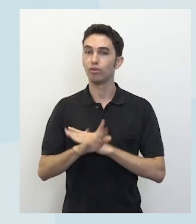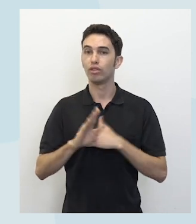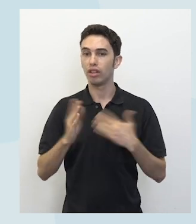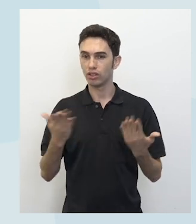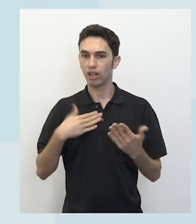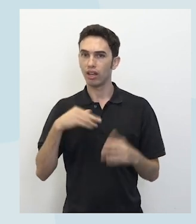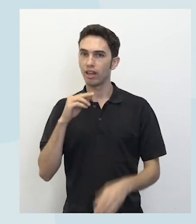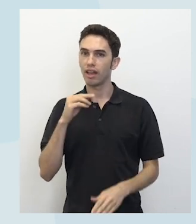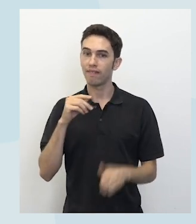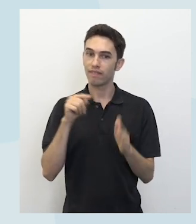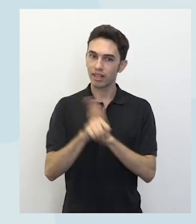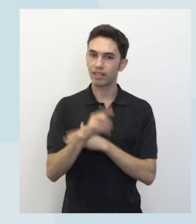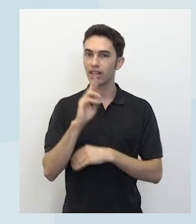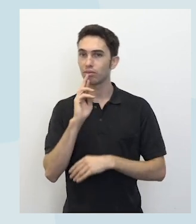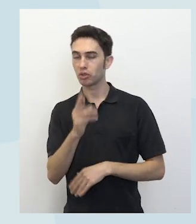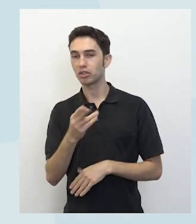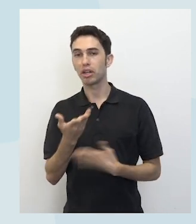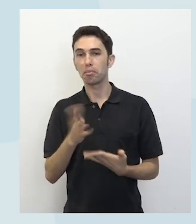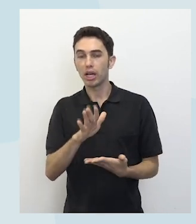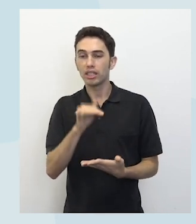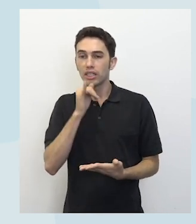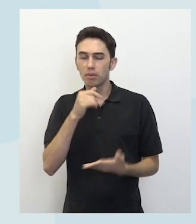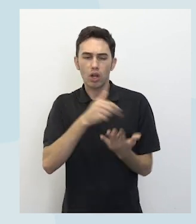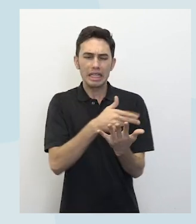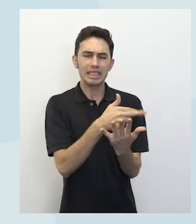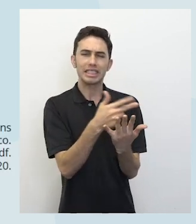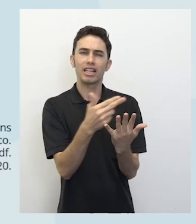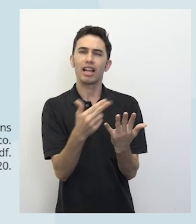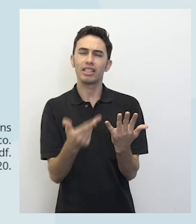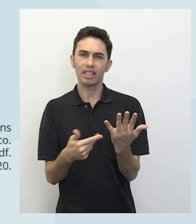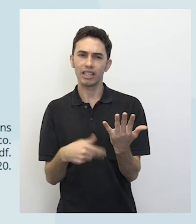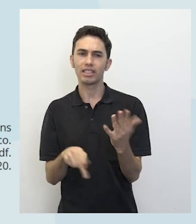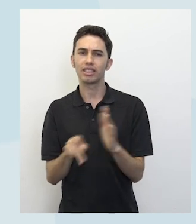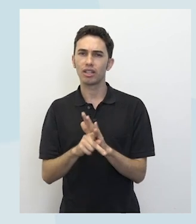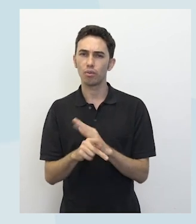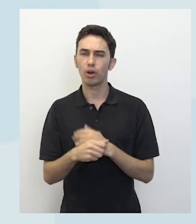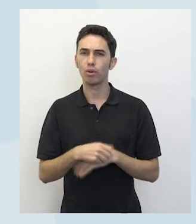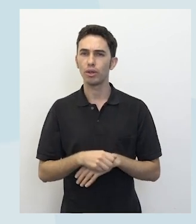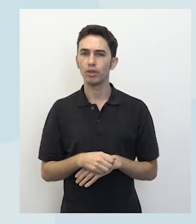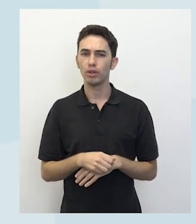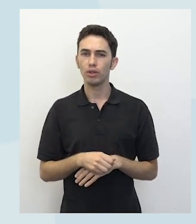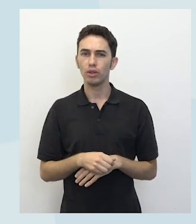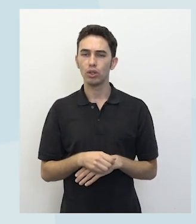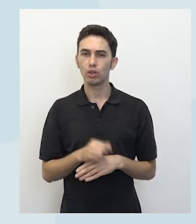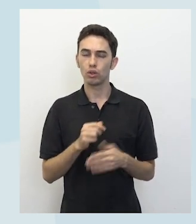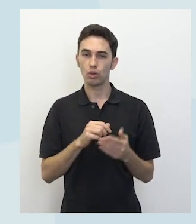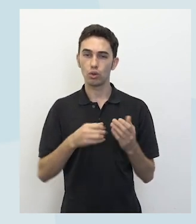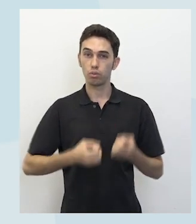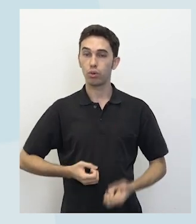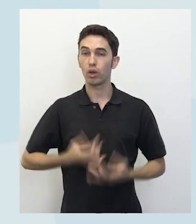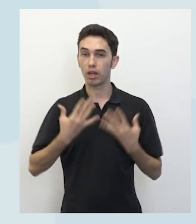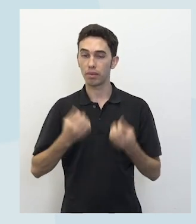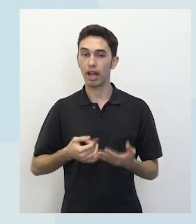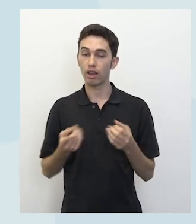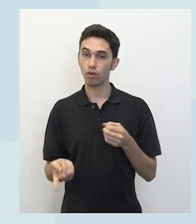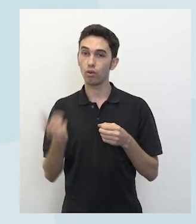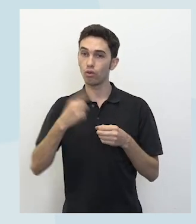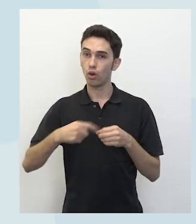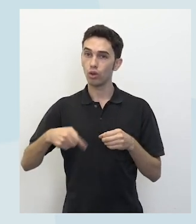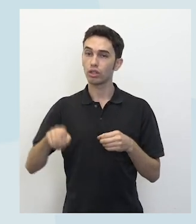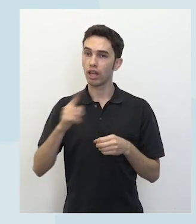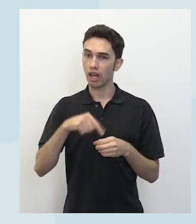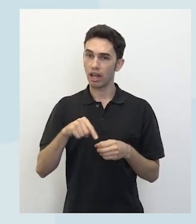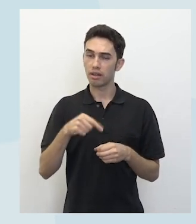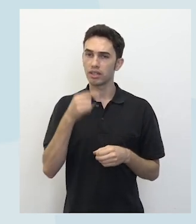já é respondida, mas quais as características? Eu vou voltando um pouquinho na tela aqui, para vocês prestarem atenção. O que faz